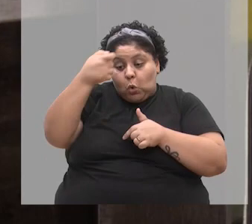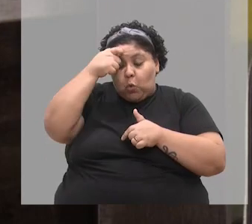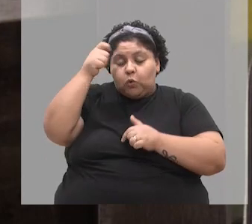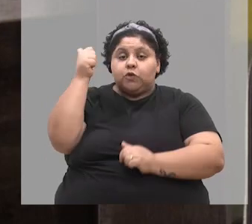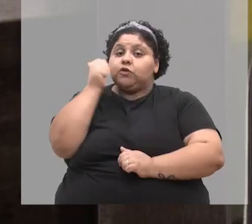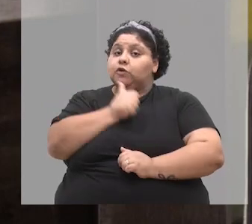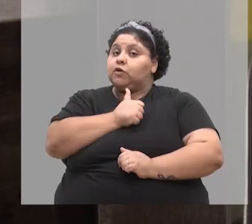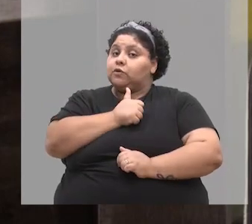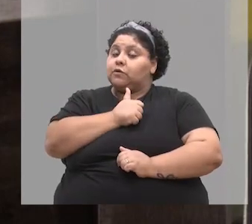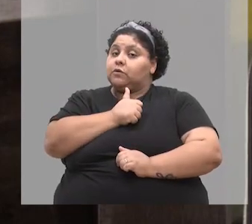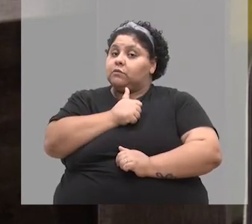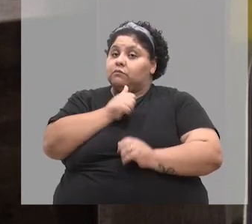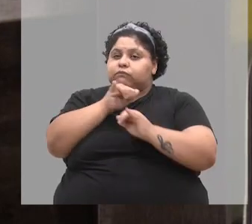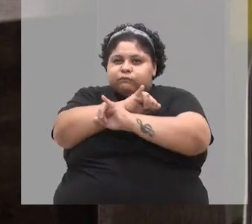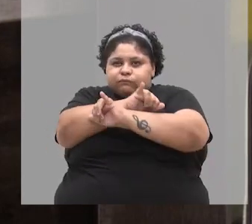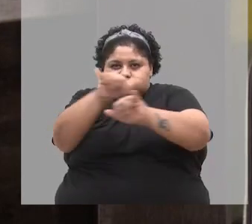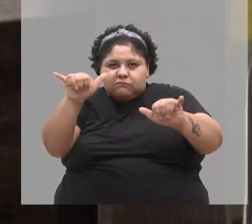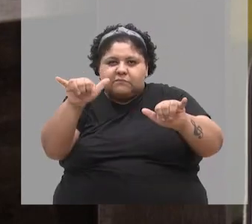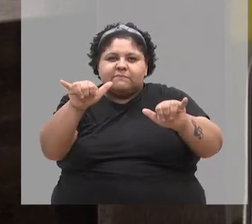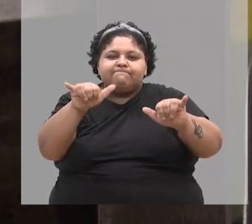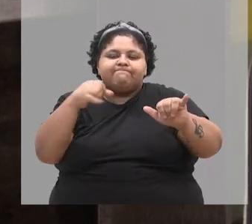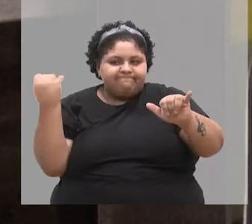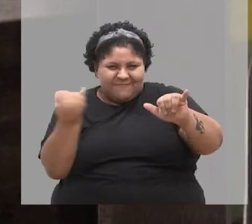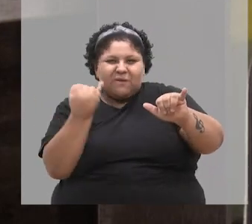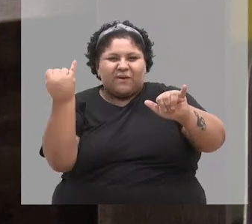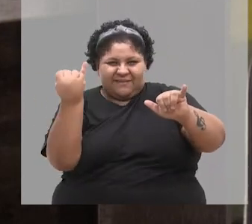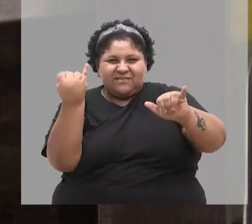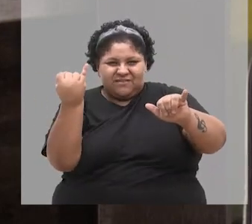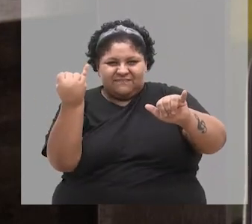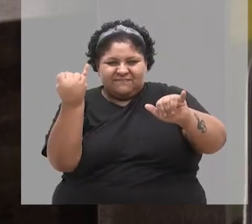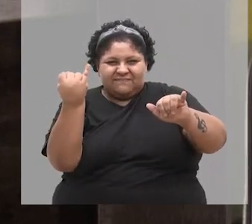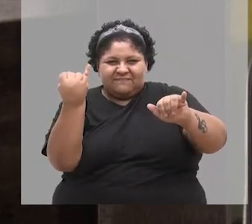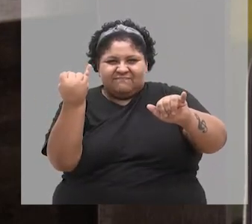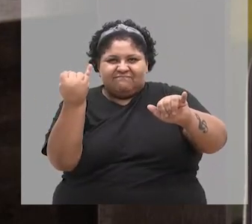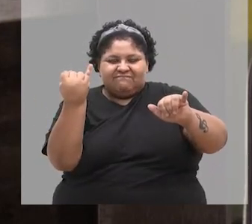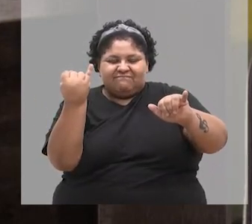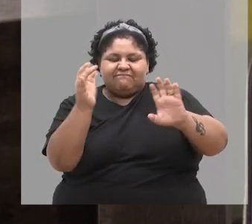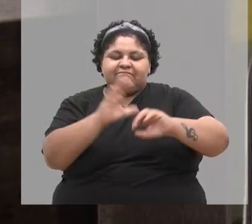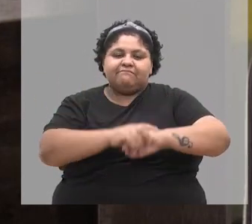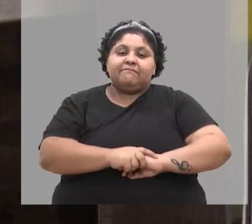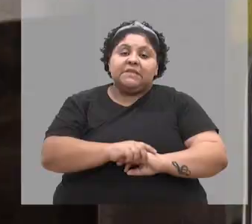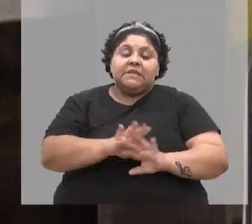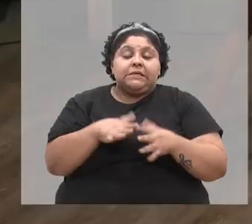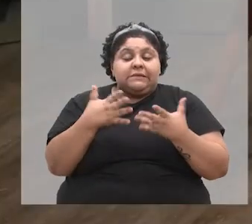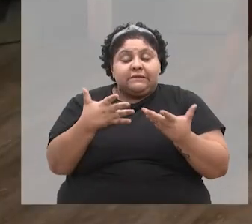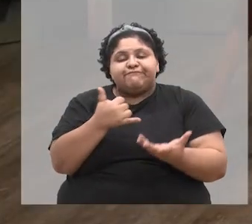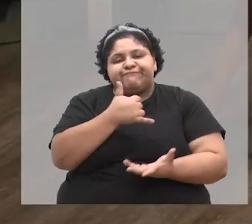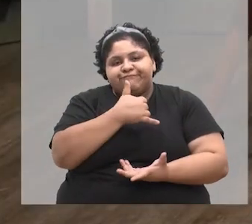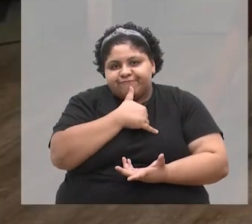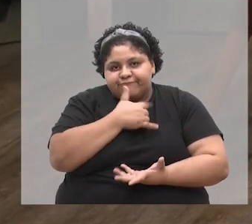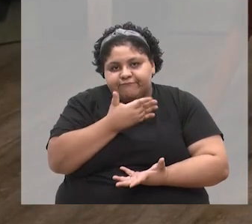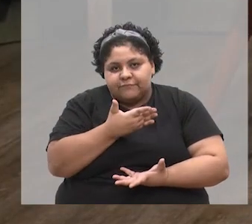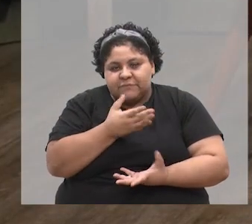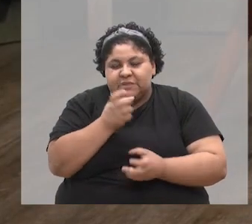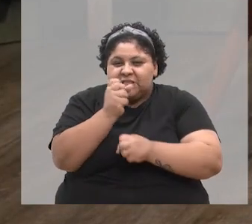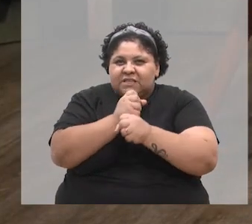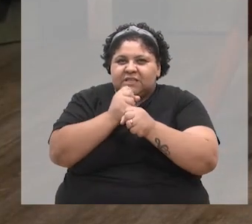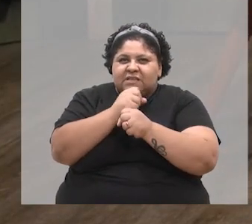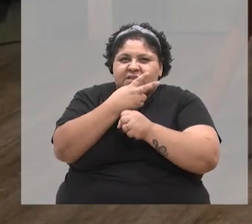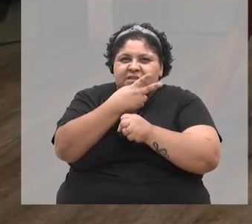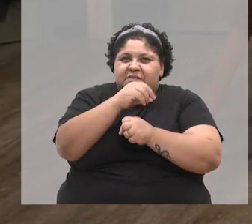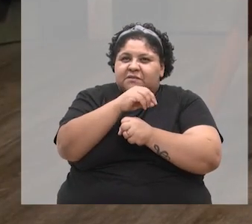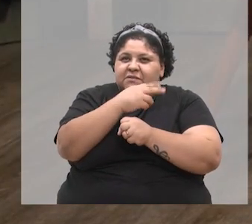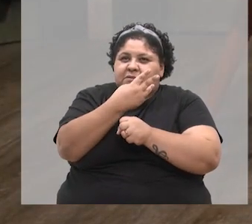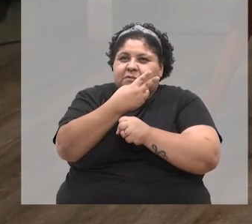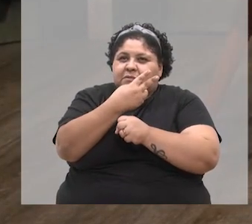conscientizar as mulheres, da gente levar informações, é importantíssimo. É importantíssimo, né? Infelizmente, no